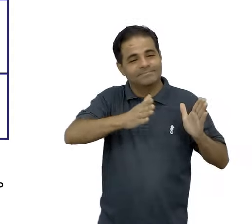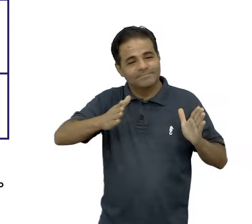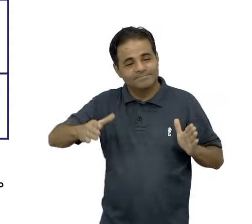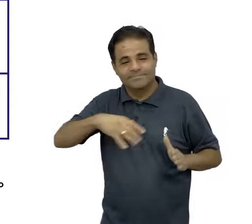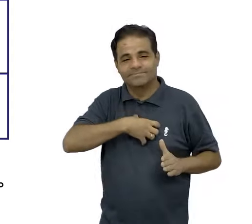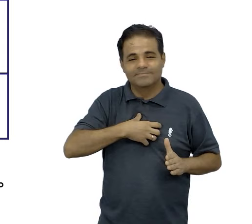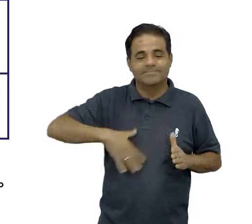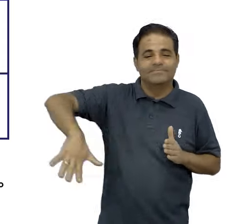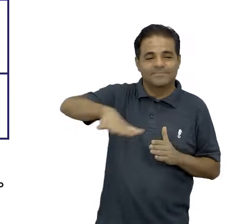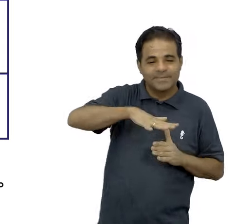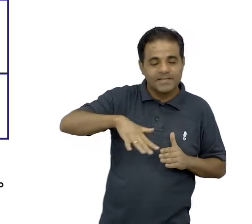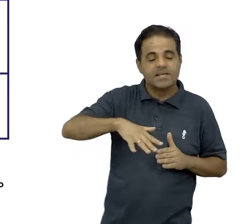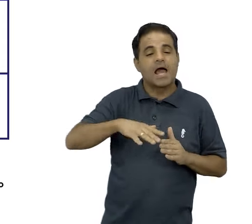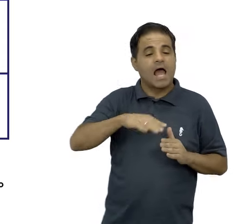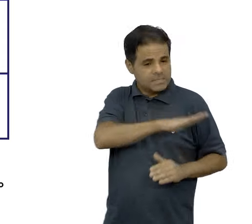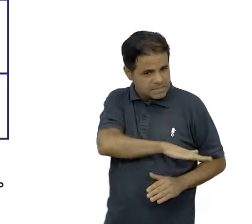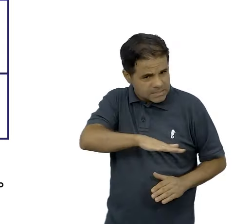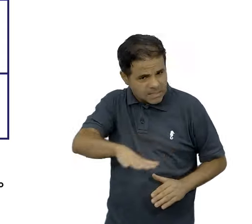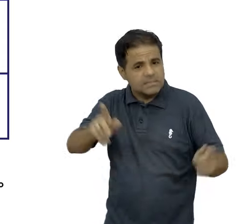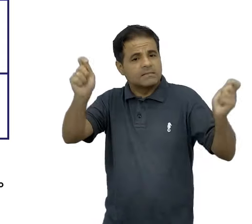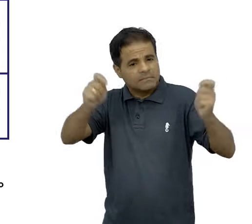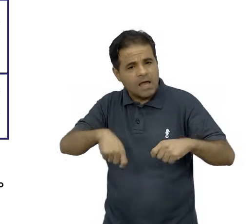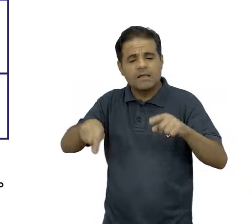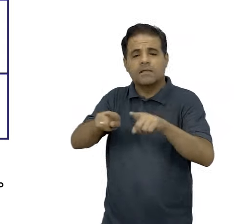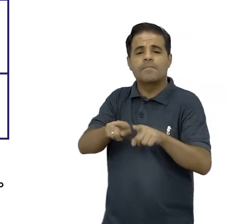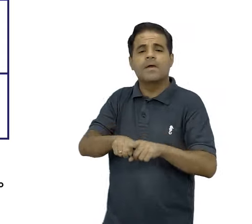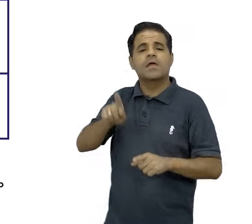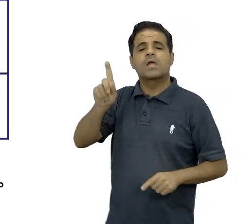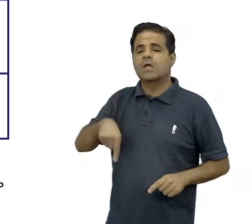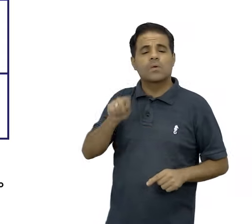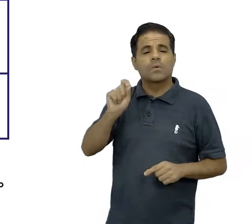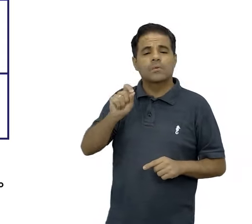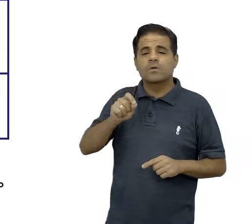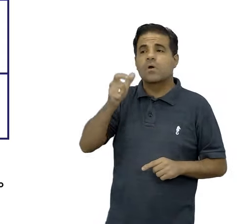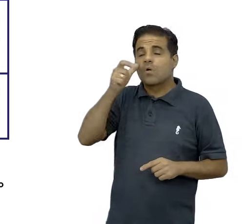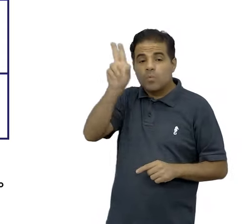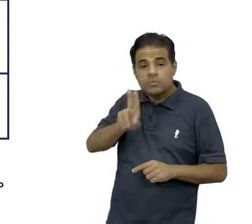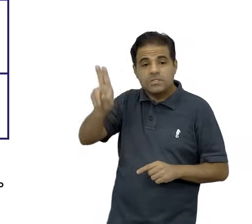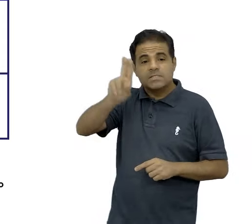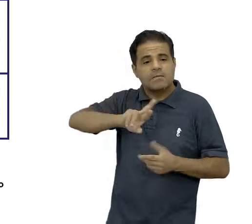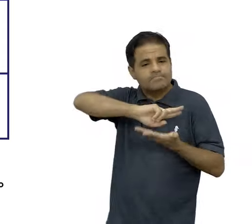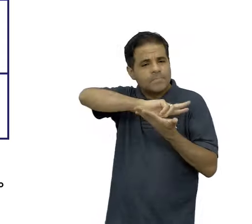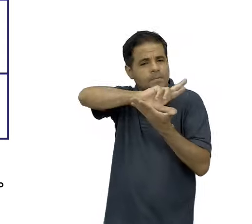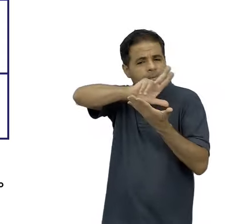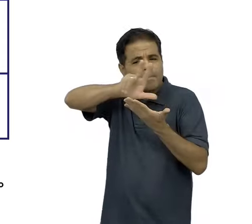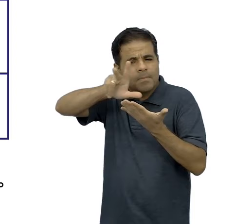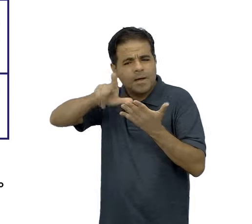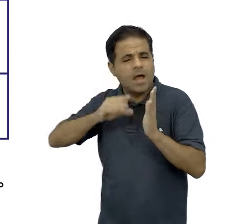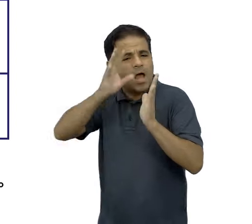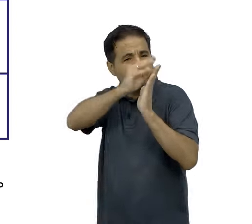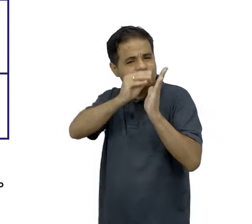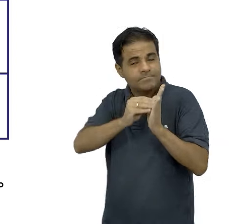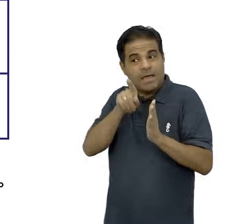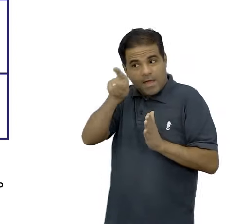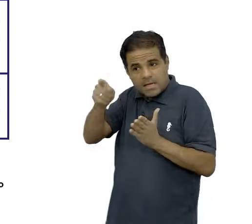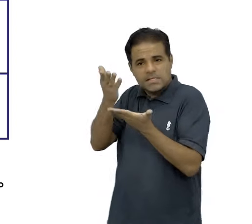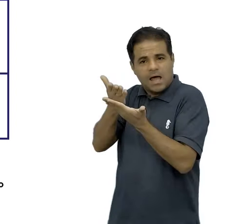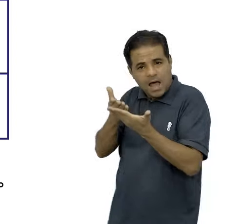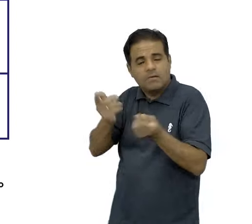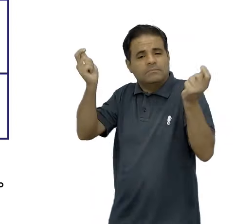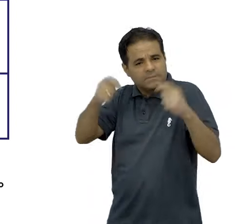né? E aí as crianças também vão utilizar diferentes adições nesta